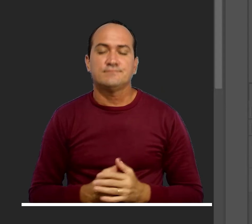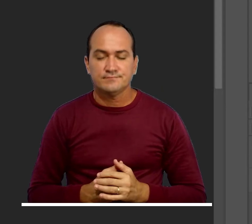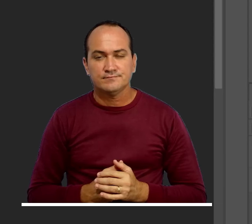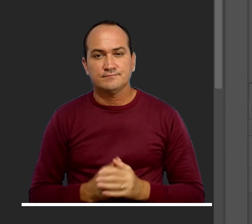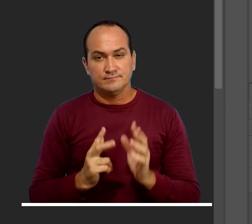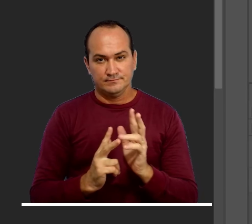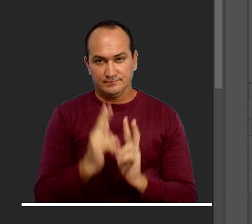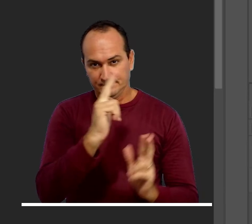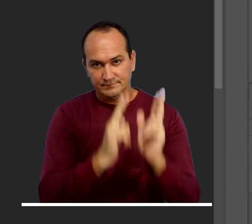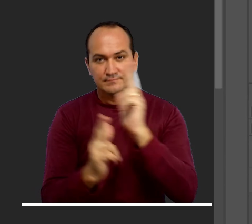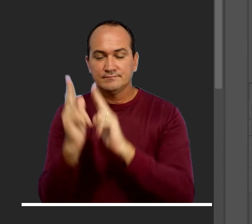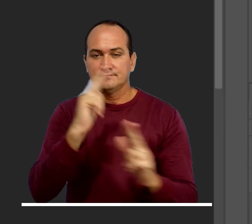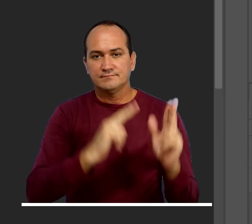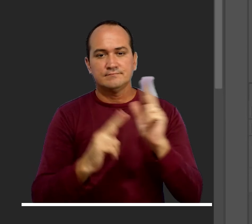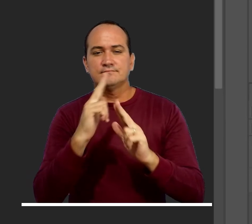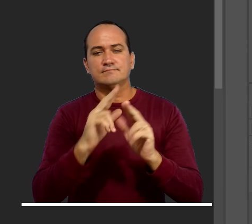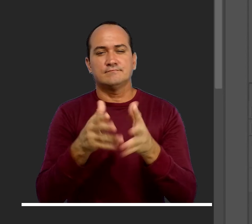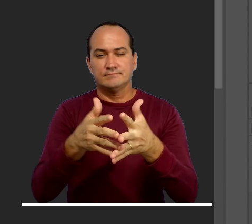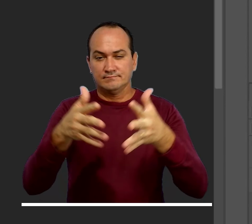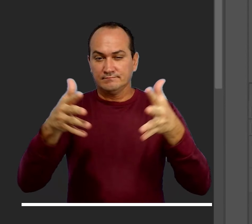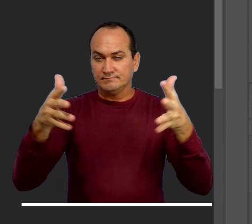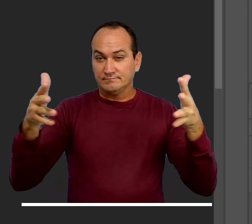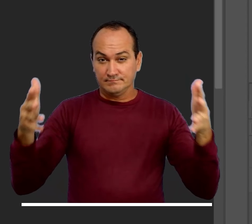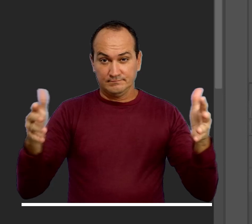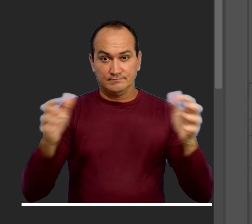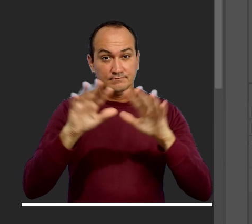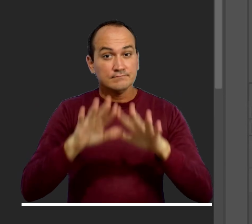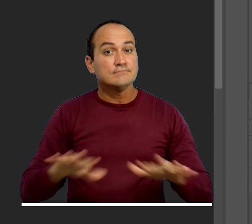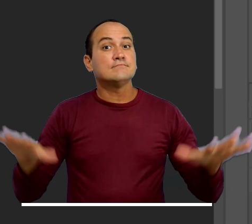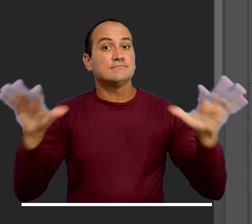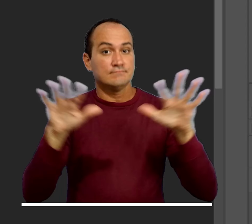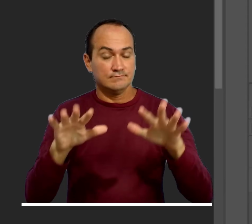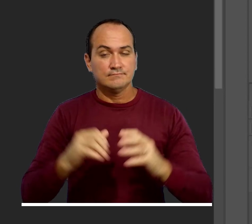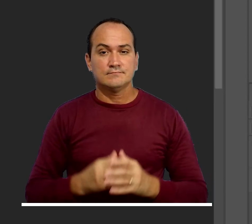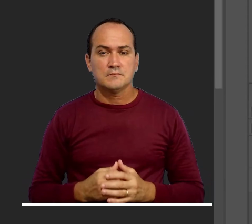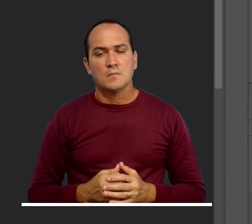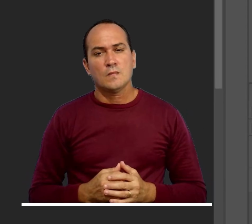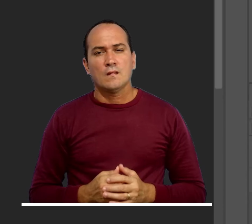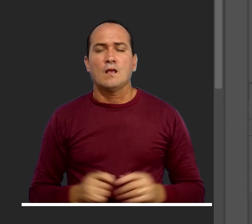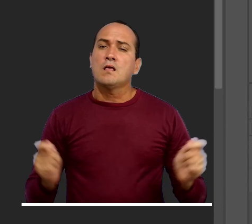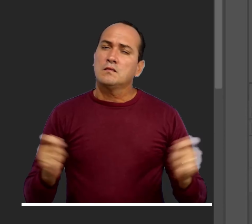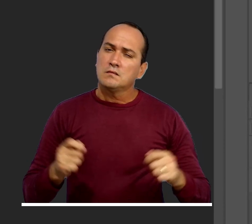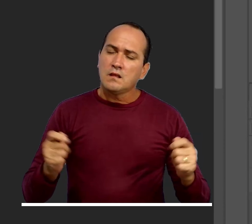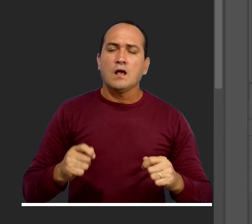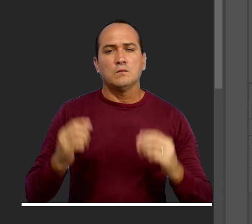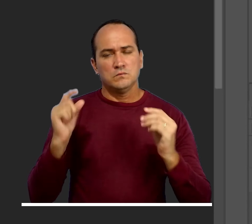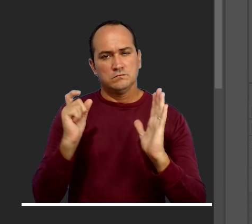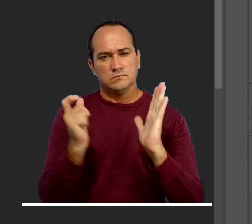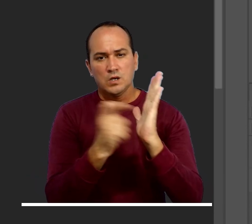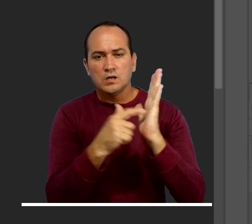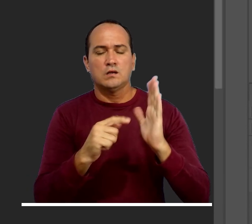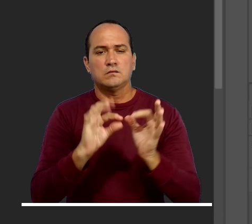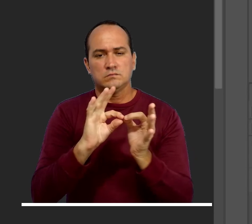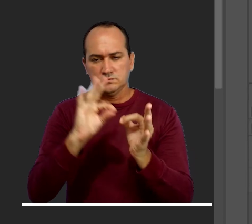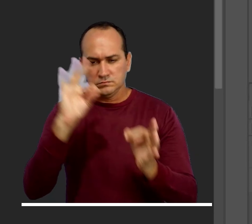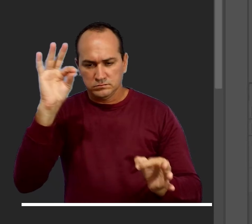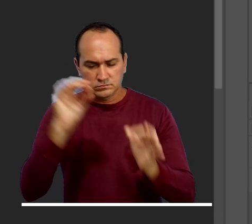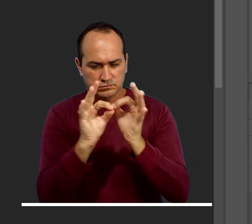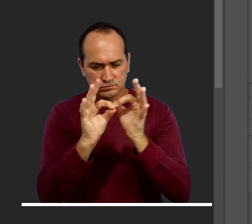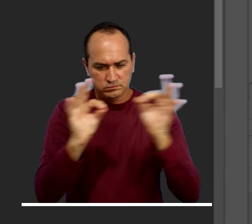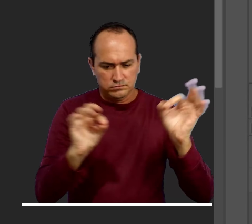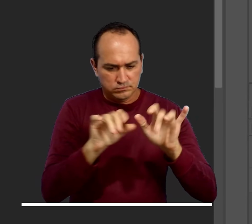ferramenta de corte, né, justamente para que eu possa ampliar um pouco mais esse cenário. Eu poderia clicar aqui e colocar dimensões